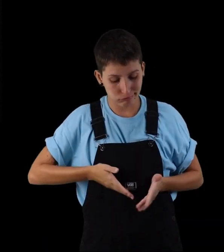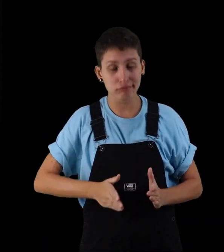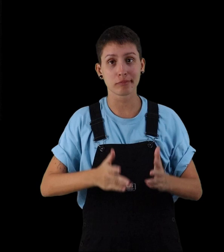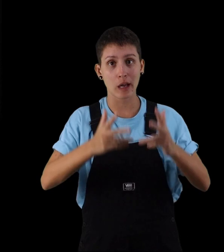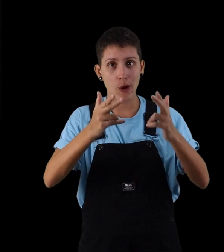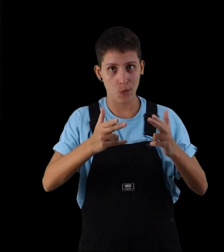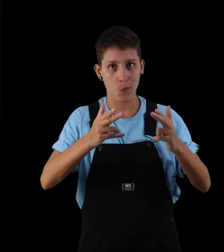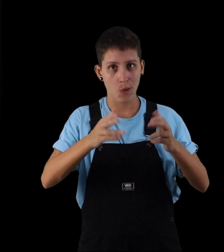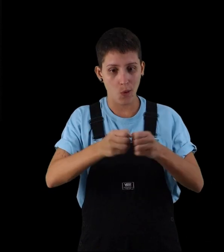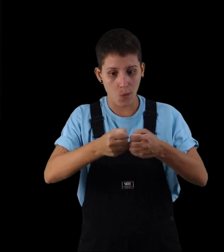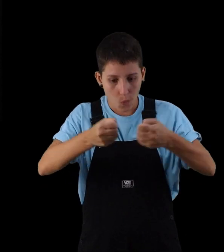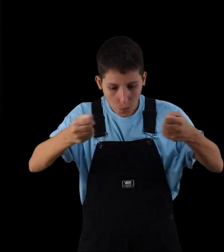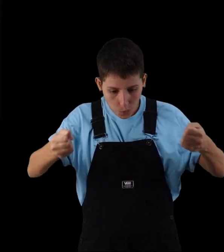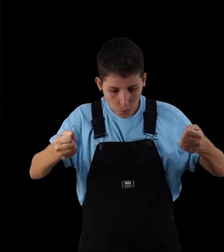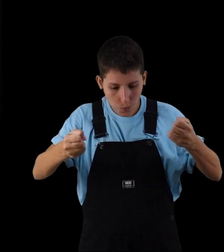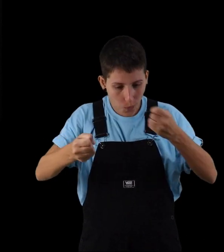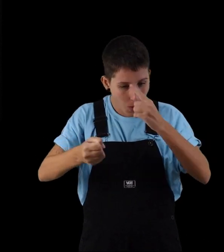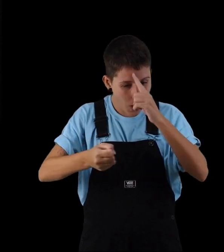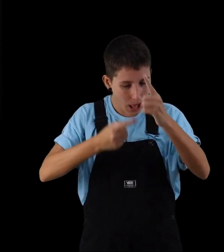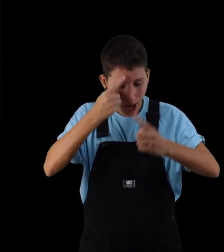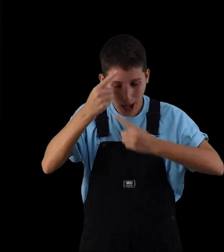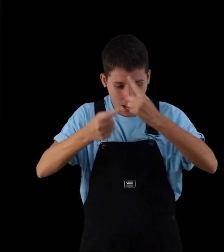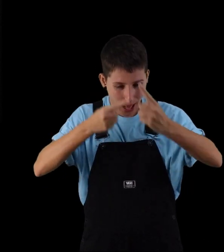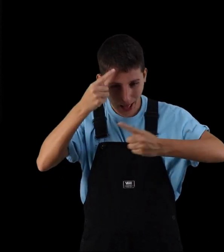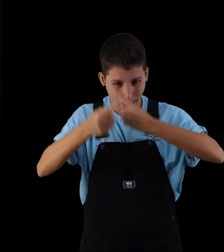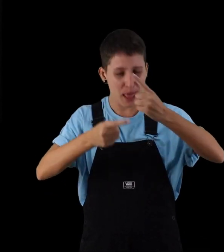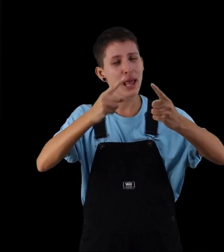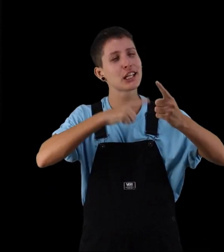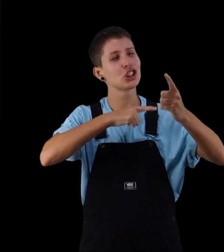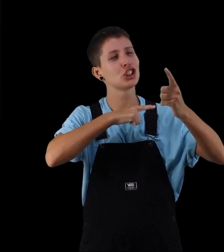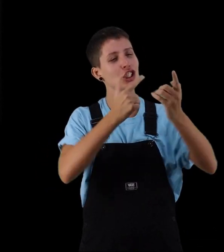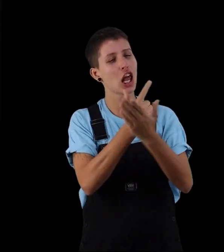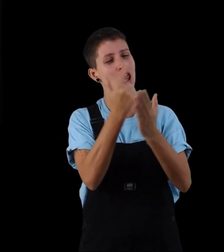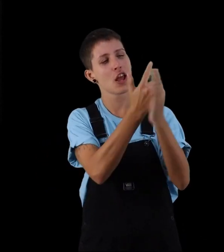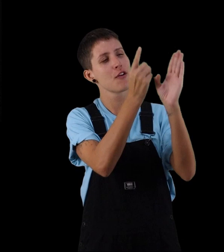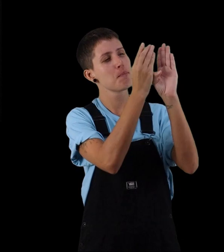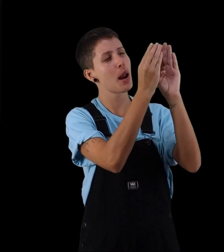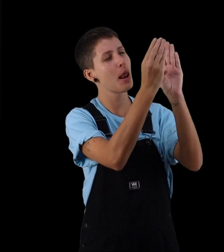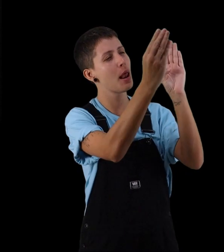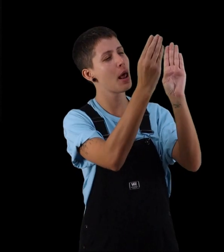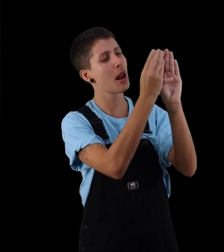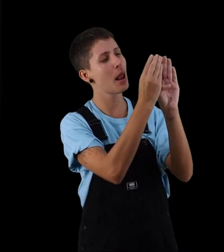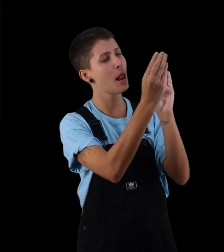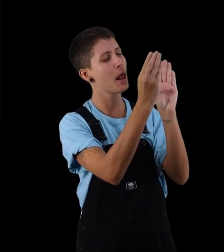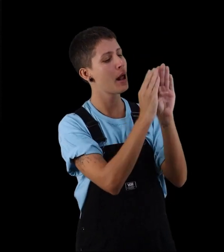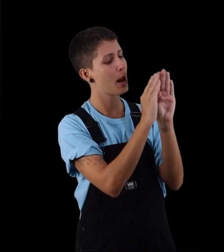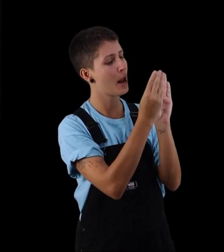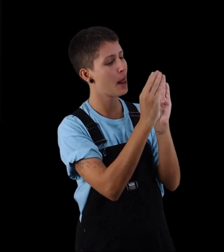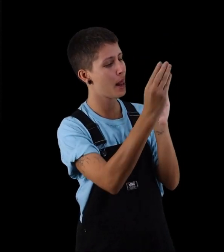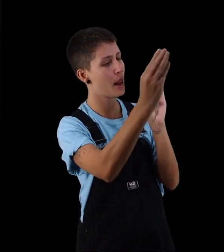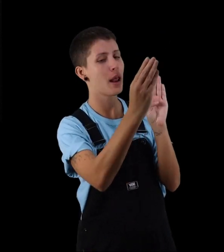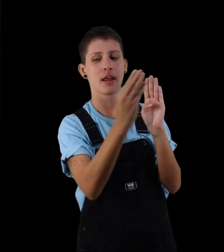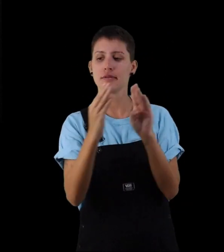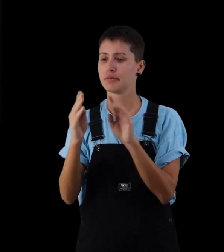de invenções. Nas estantes moravam muitos livros e revistas. Na sala, um aparelho